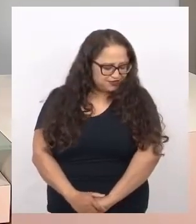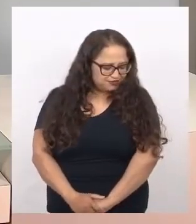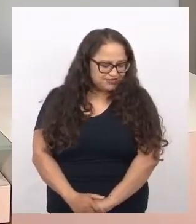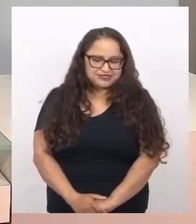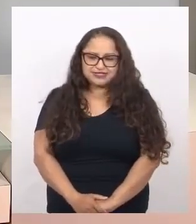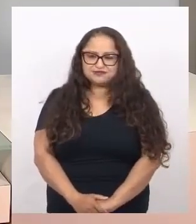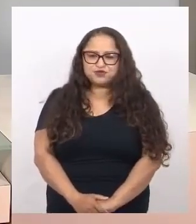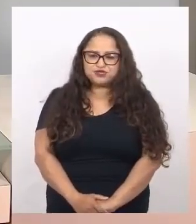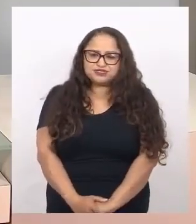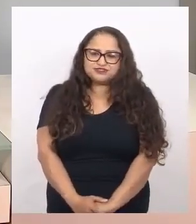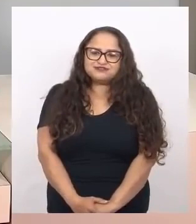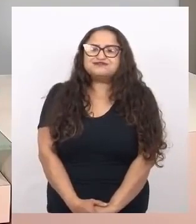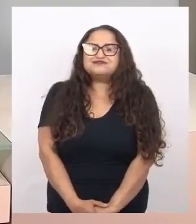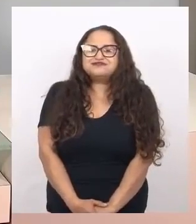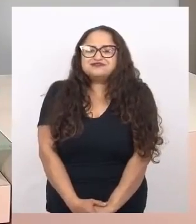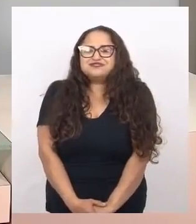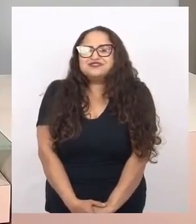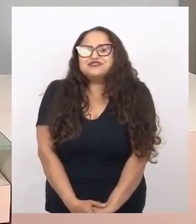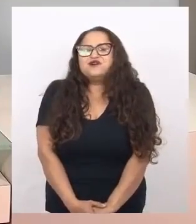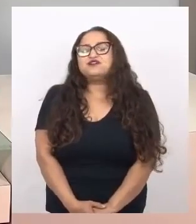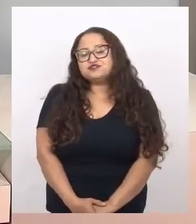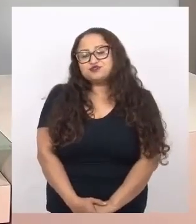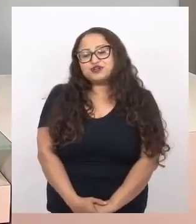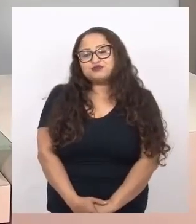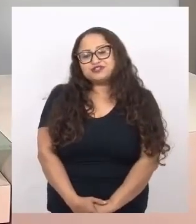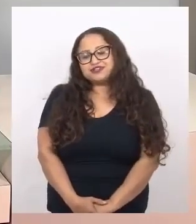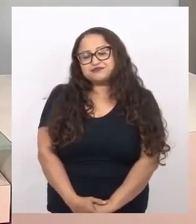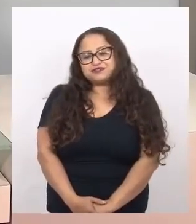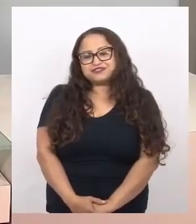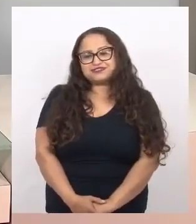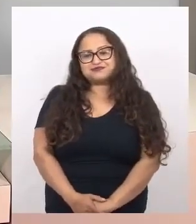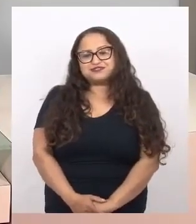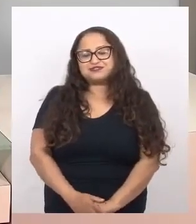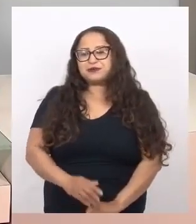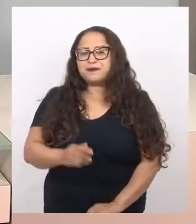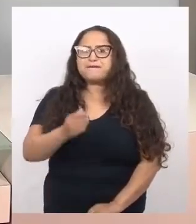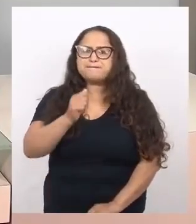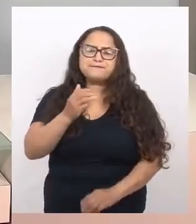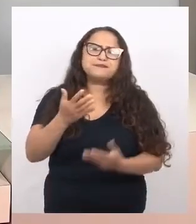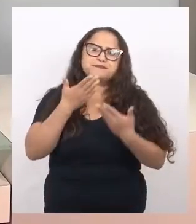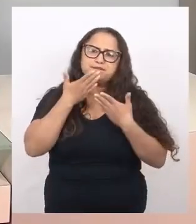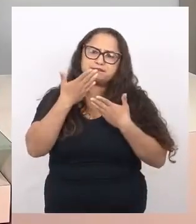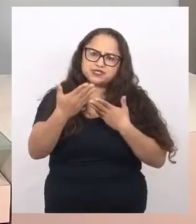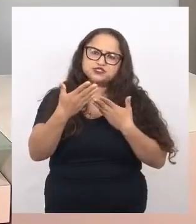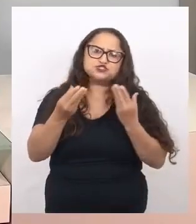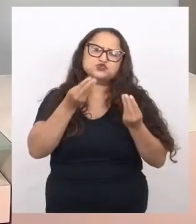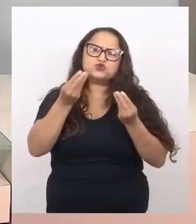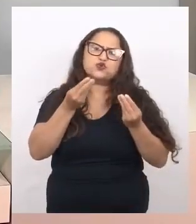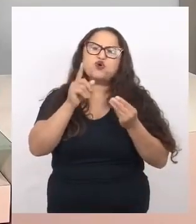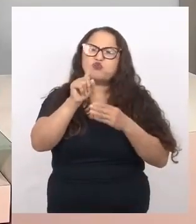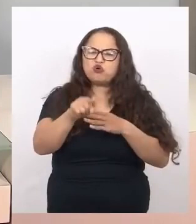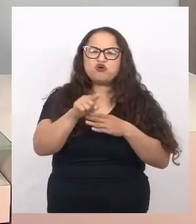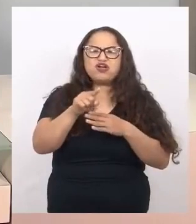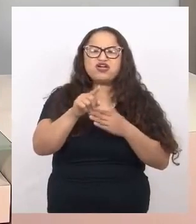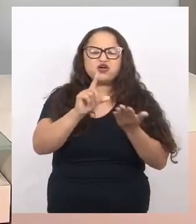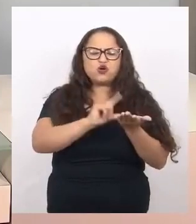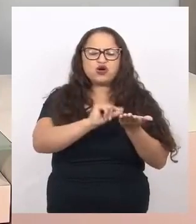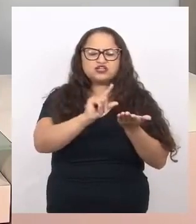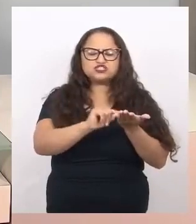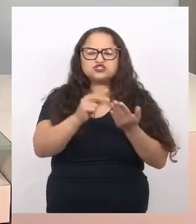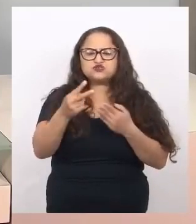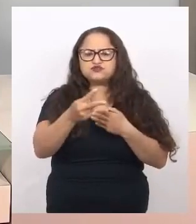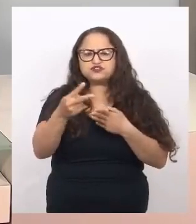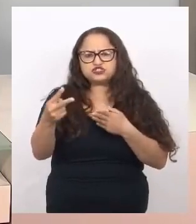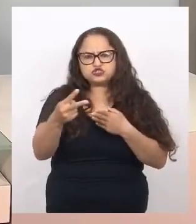Vamos lá. O que mais? Estou pedindo aqui para explicar um pouquinho sobre o artigo 22. Pessoal, o